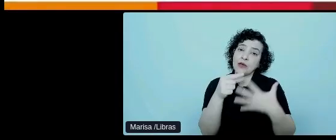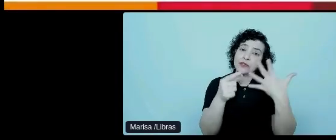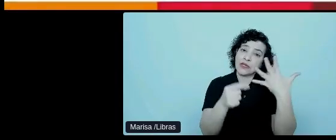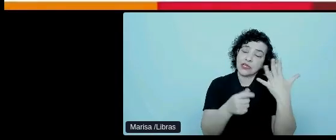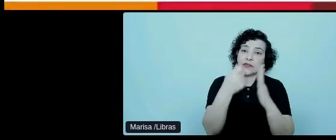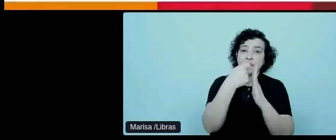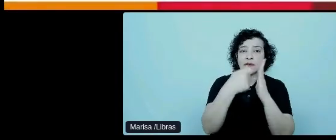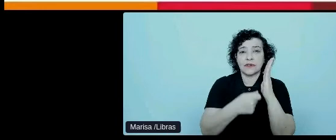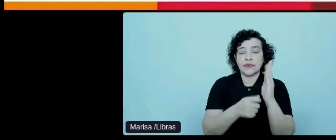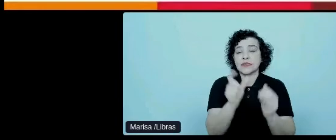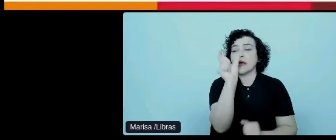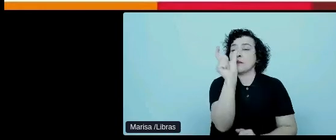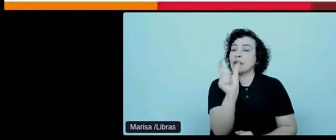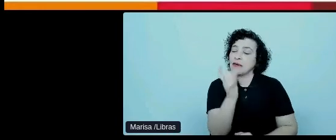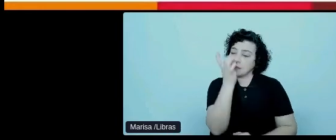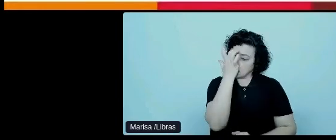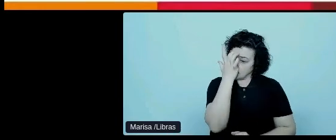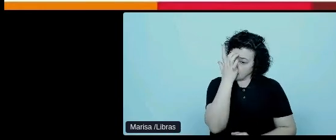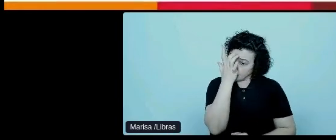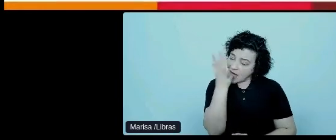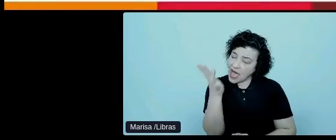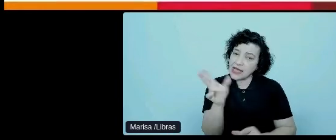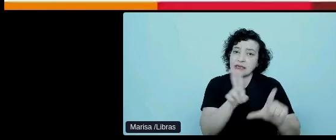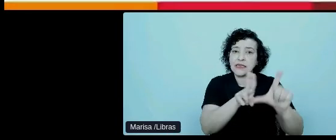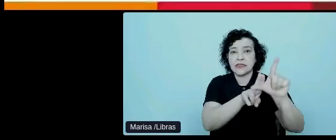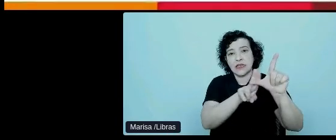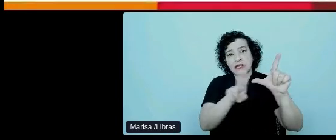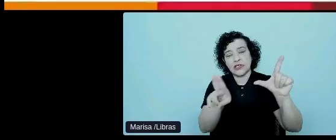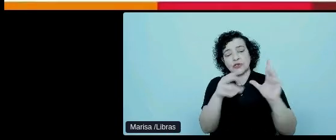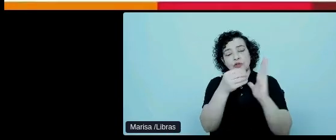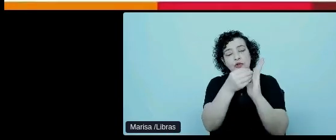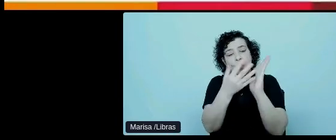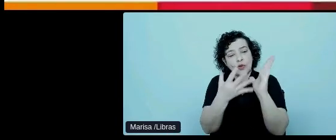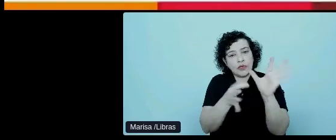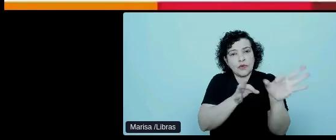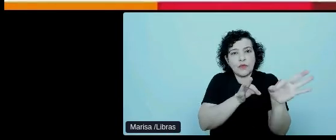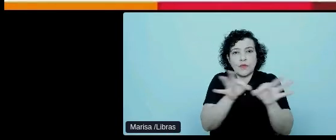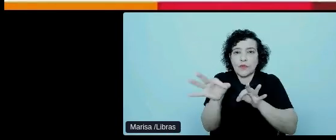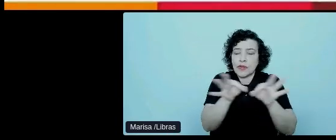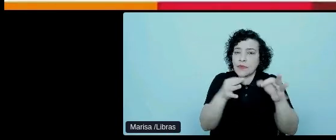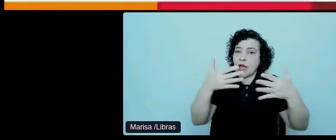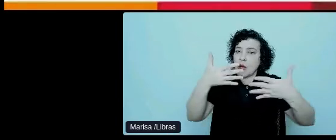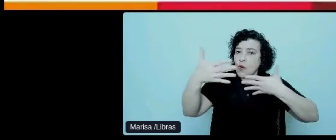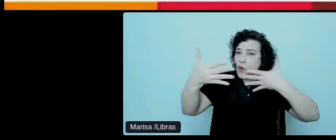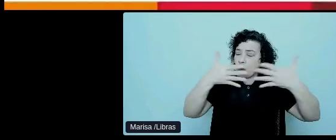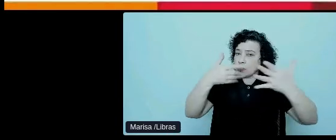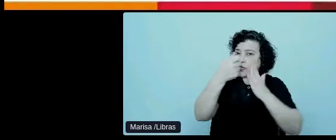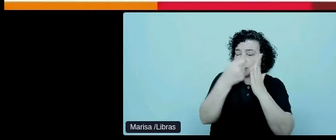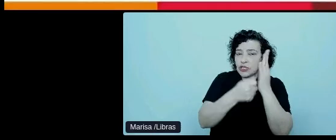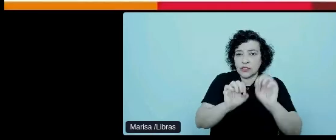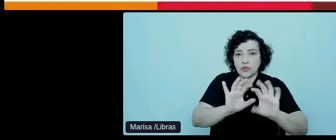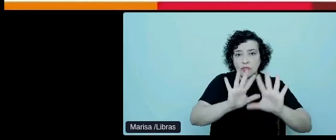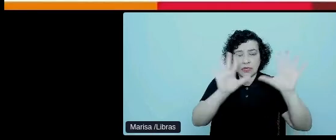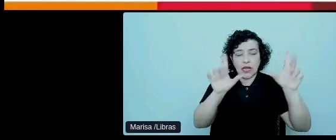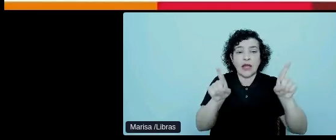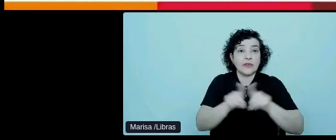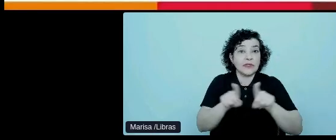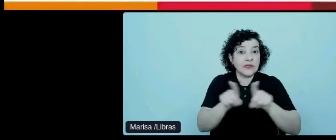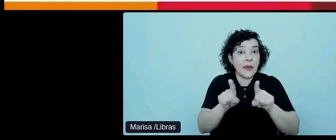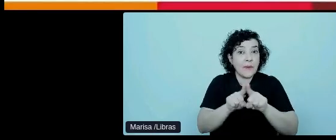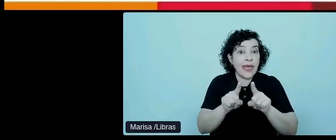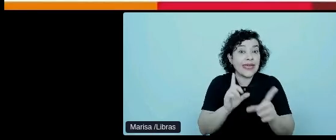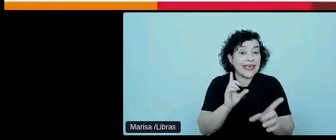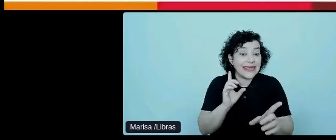fáceis, legendas, conteúdo estruturado, contraste de texto visível e prevenção de erros. Então, eu vou